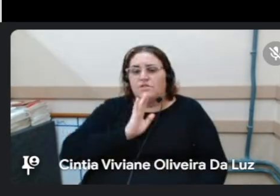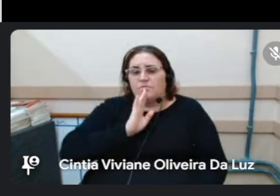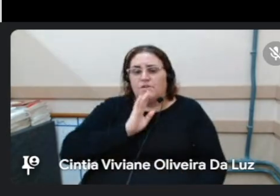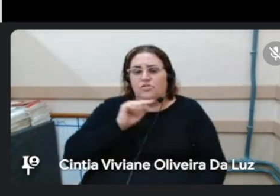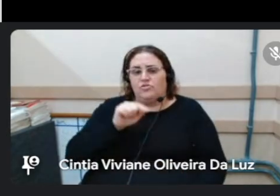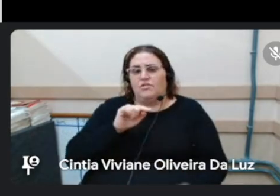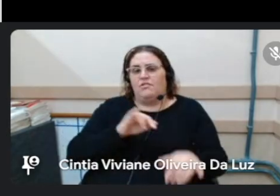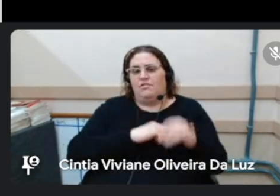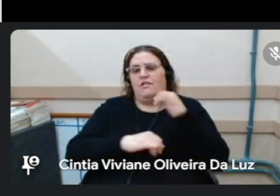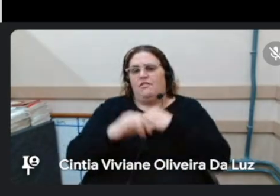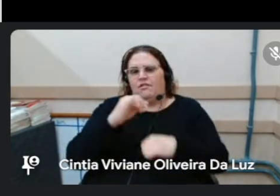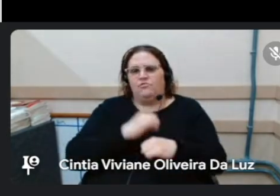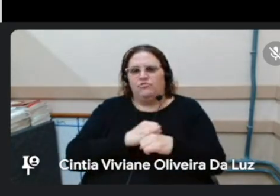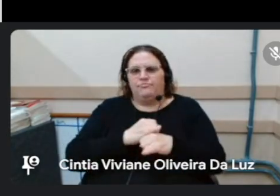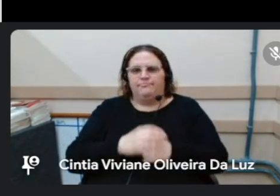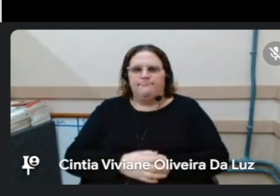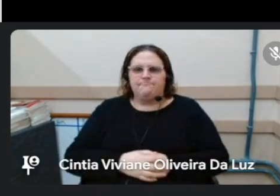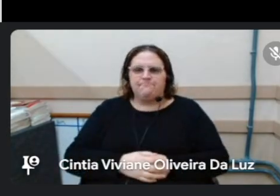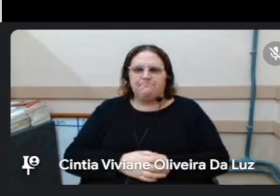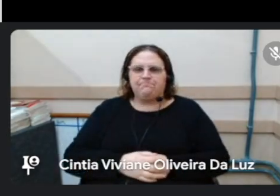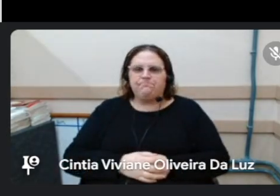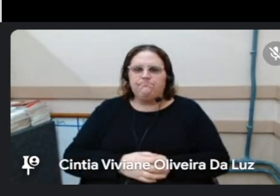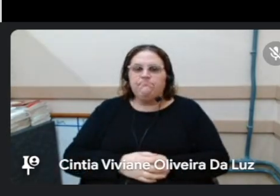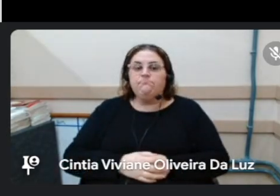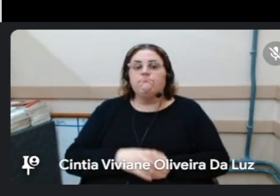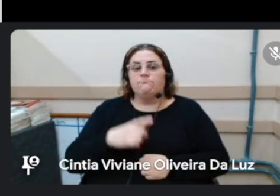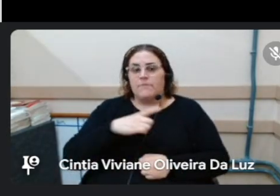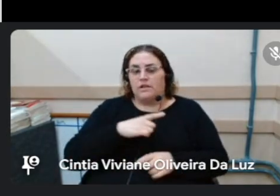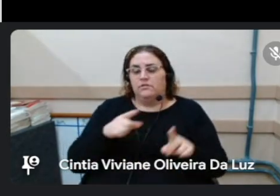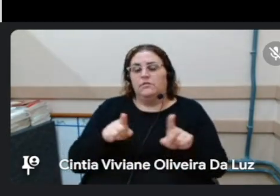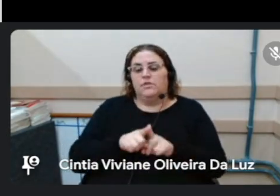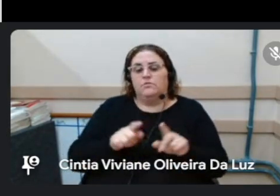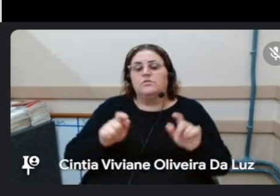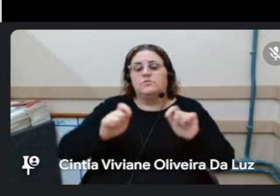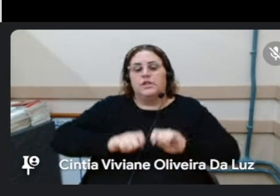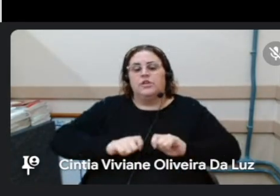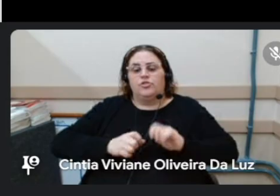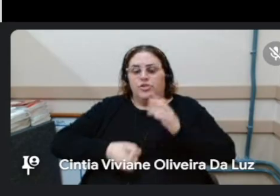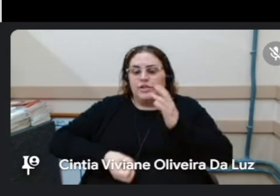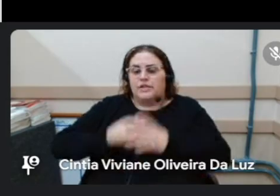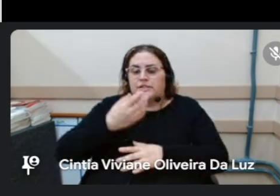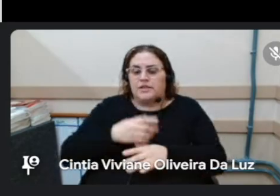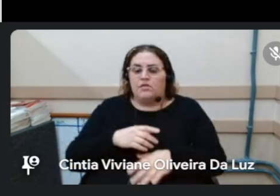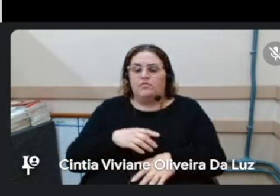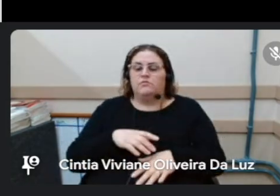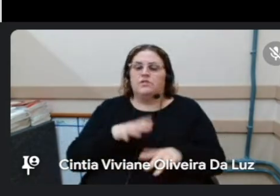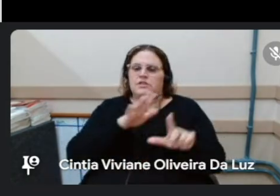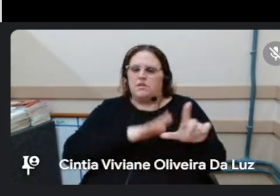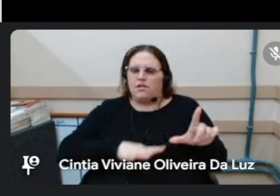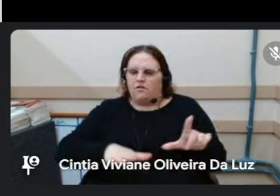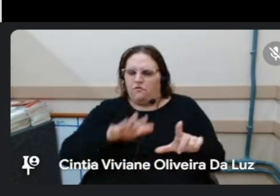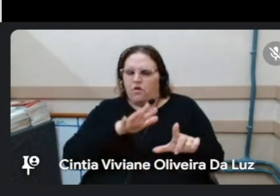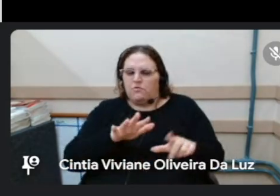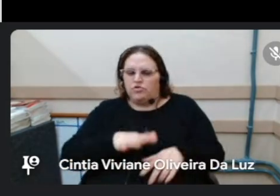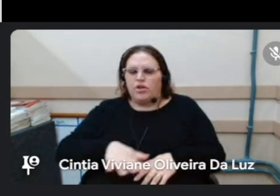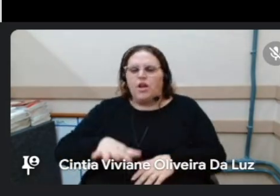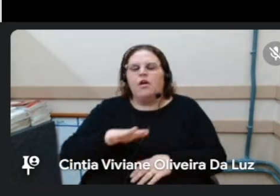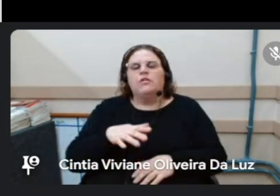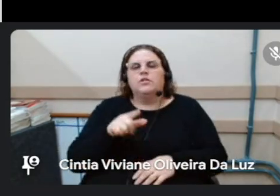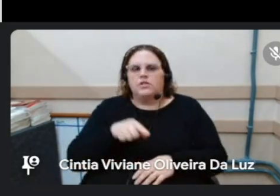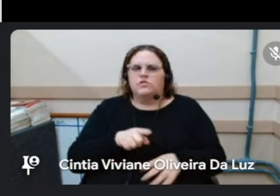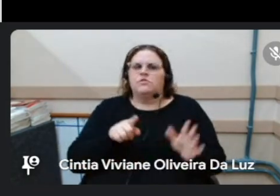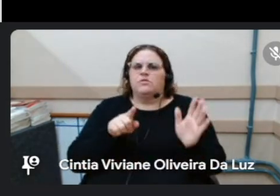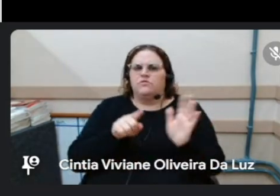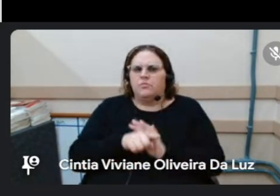Eh também a possibilidade de lançamento nas plataformas Isso Foi questionado com relação à atuação dos